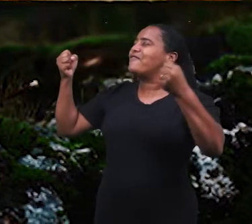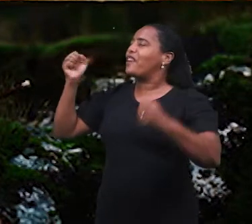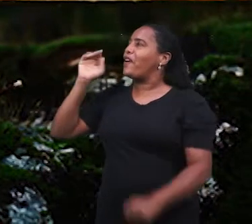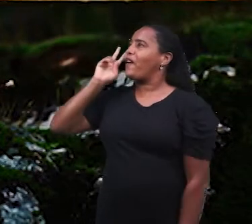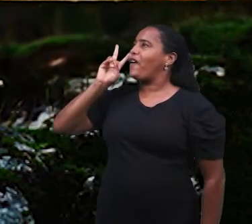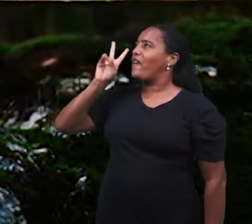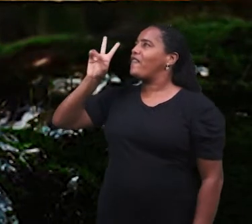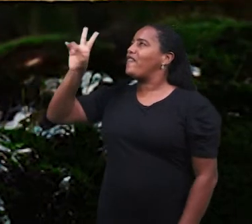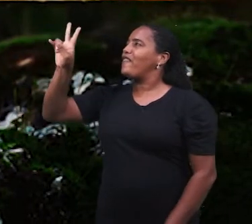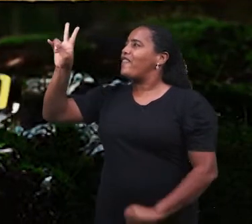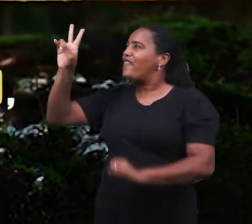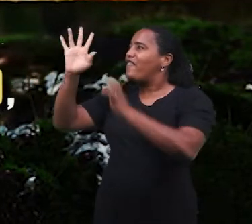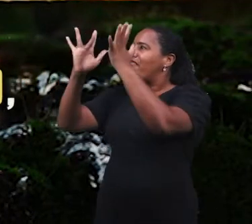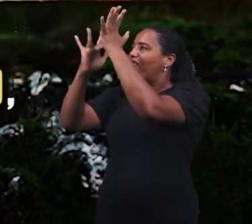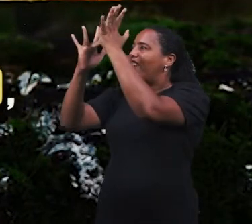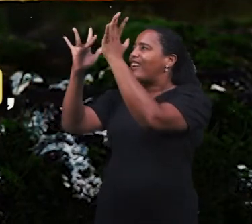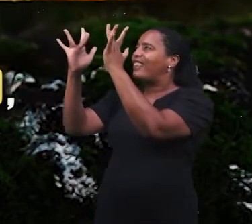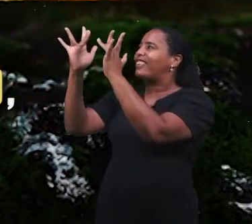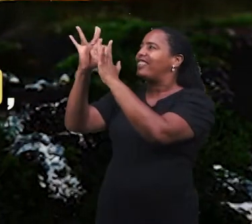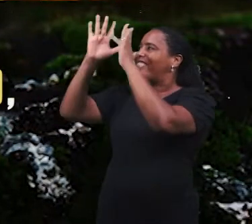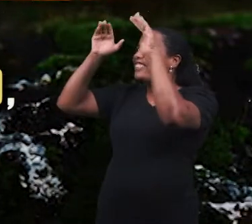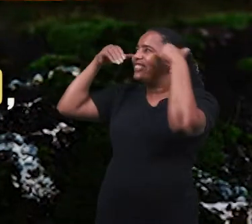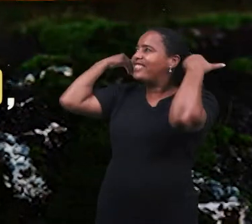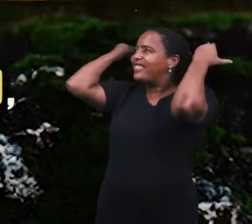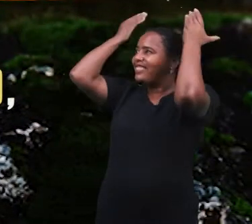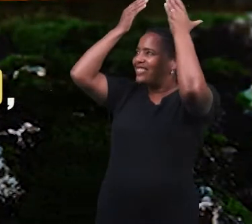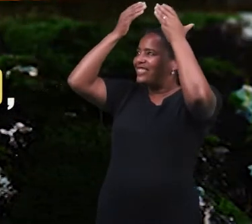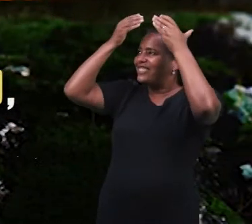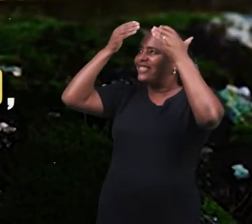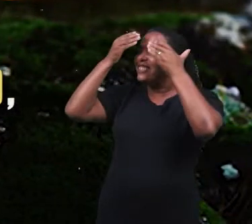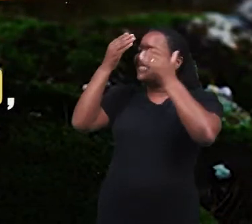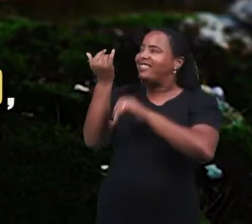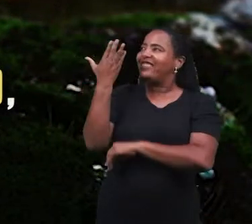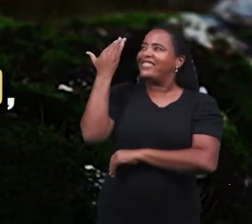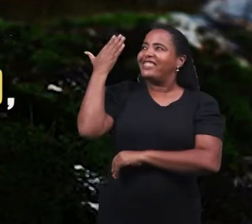glória. Veremos o Rei